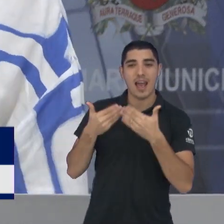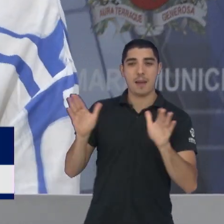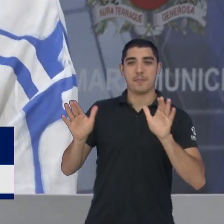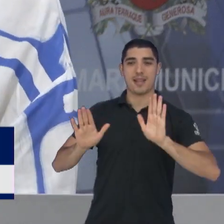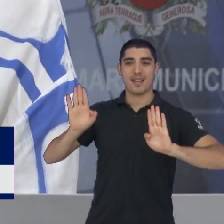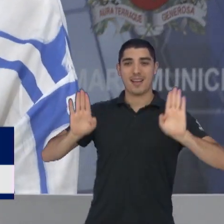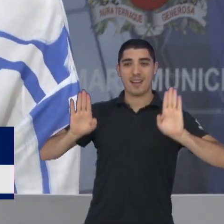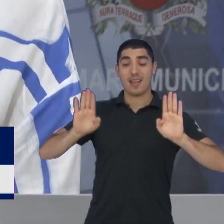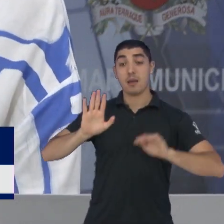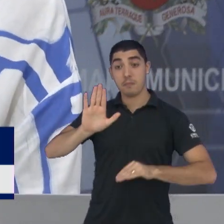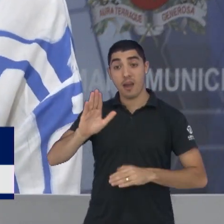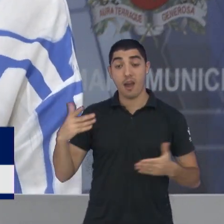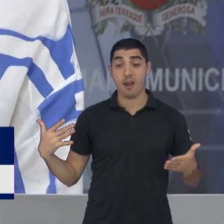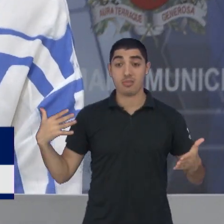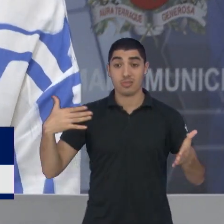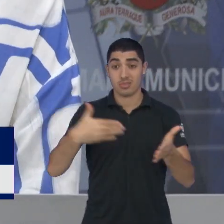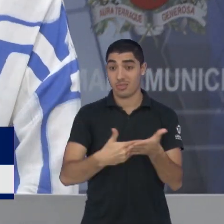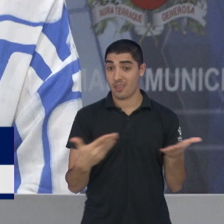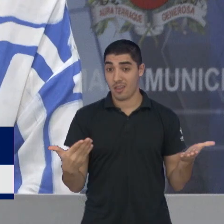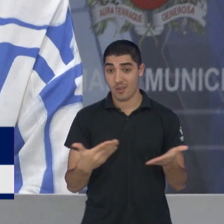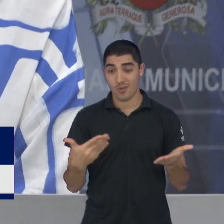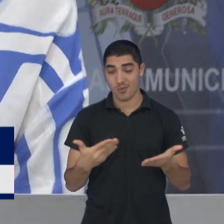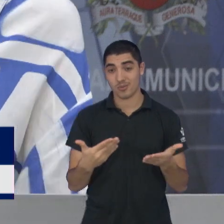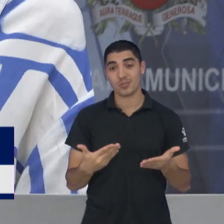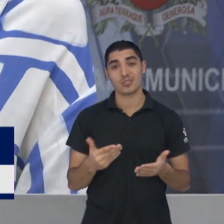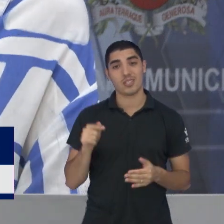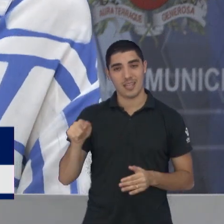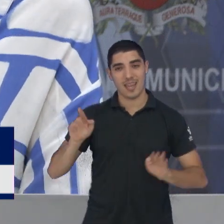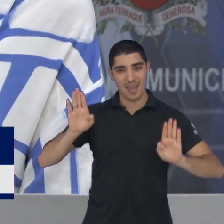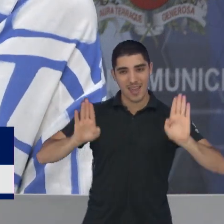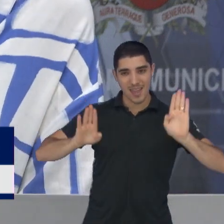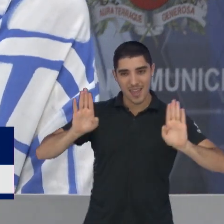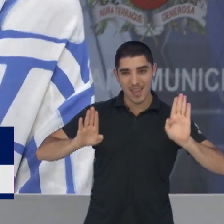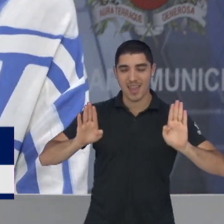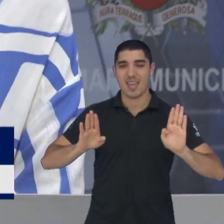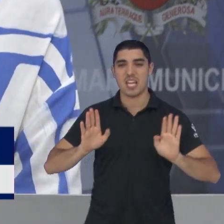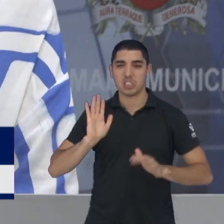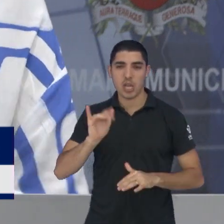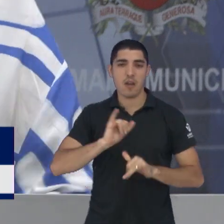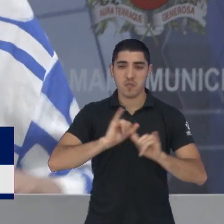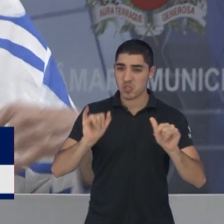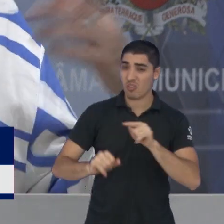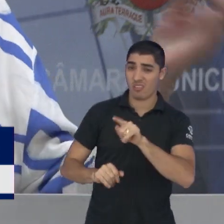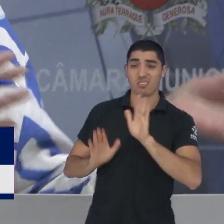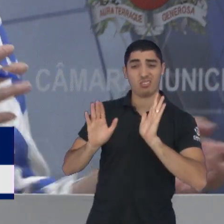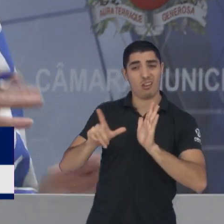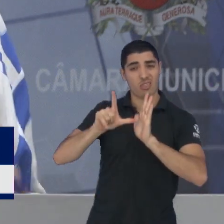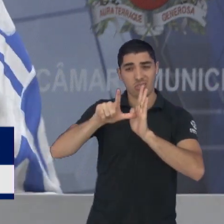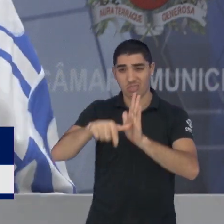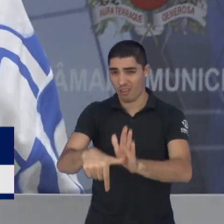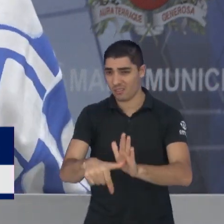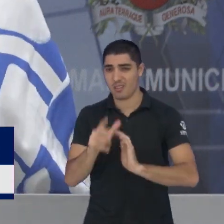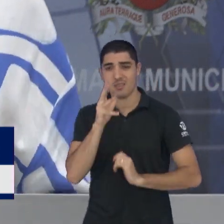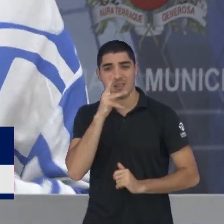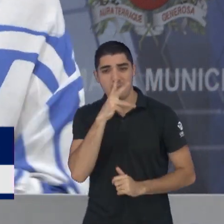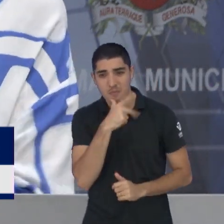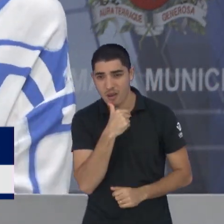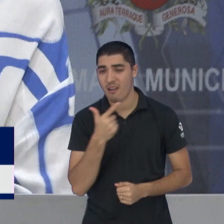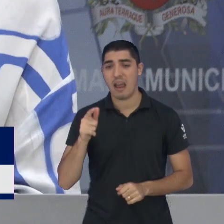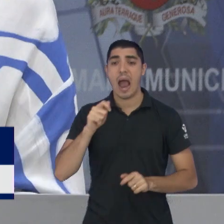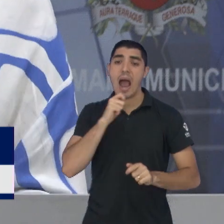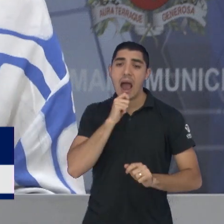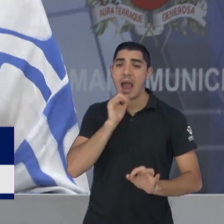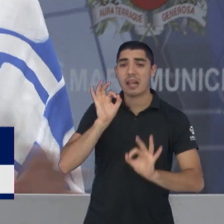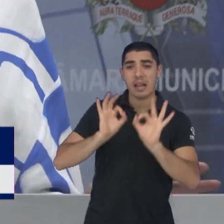Até hoje, o processo de licitação, nós começamos a falar que essa licitação entrou atrasada, que estava analisando proposta, que